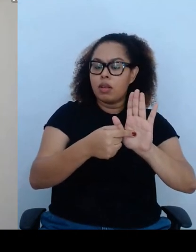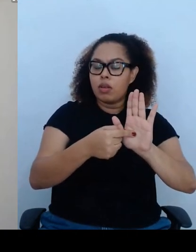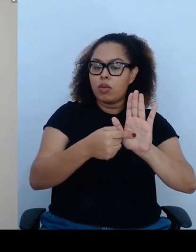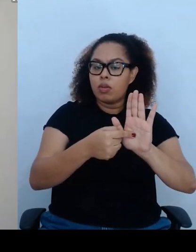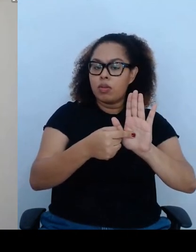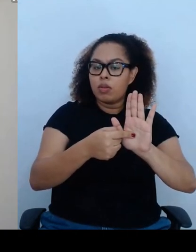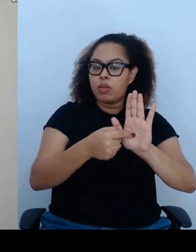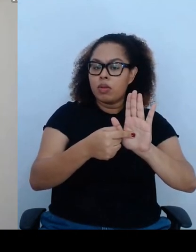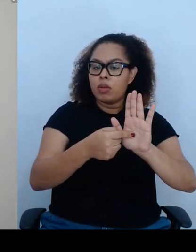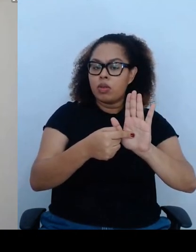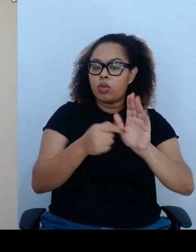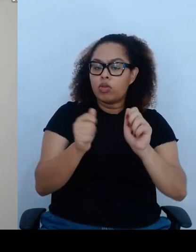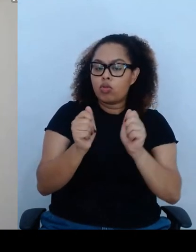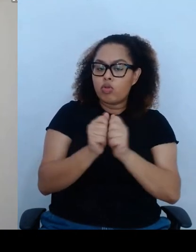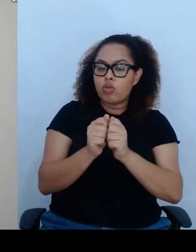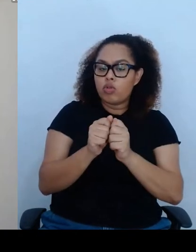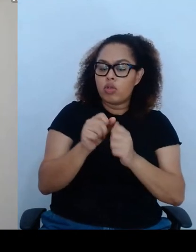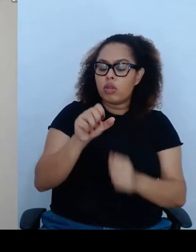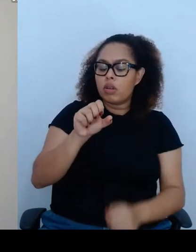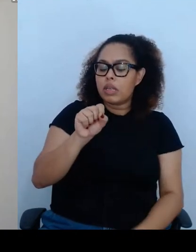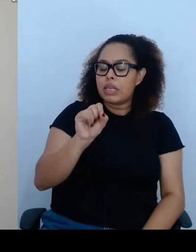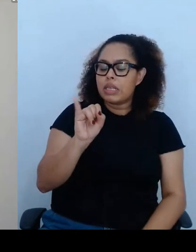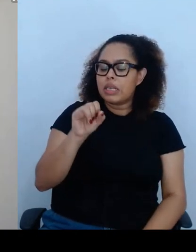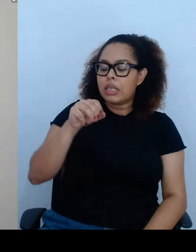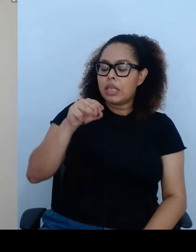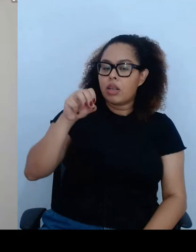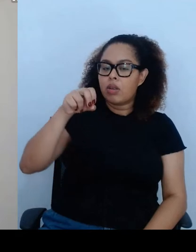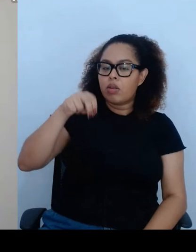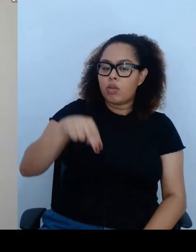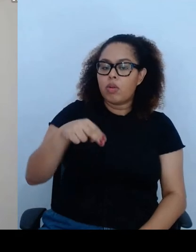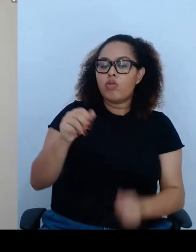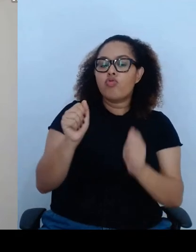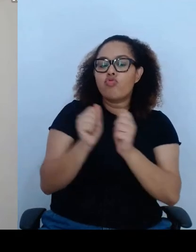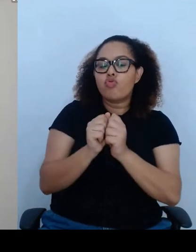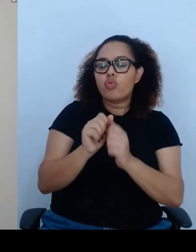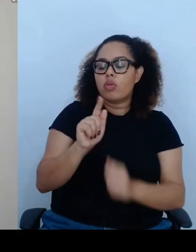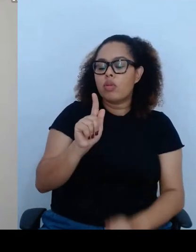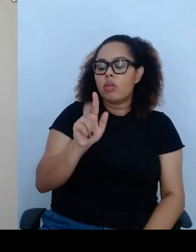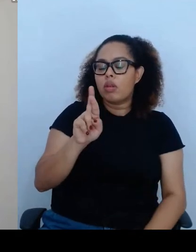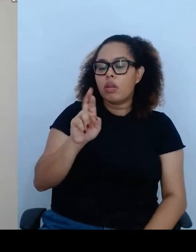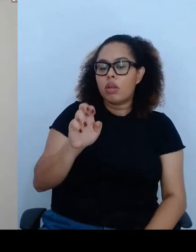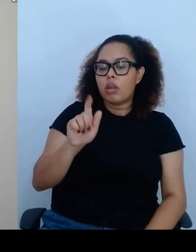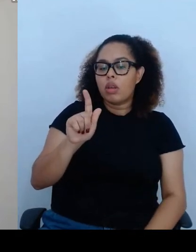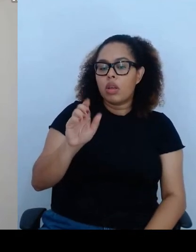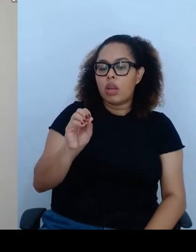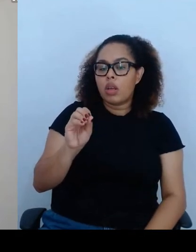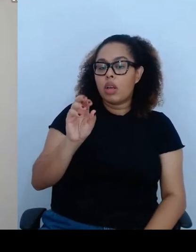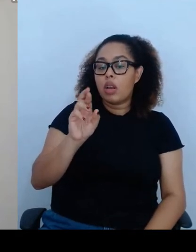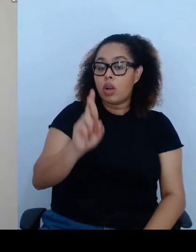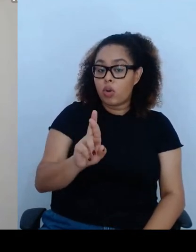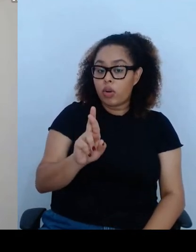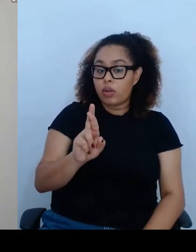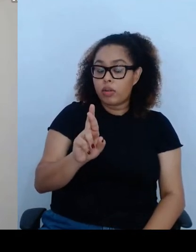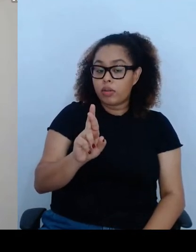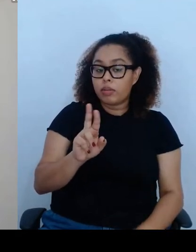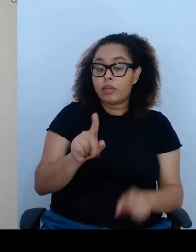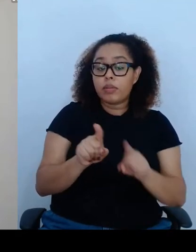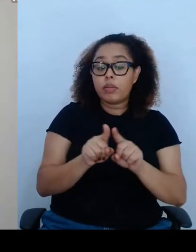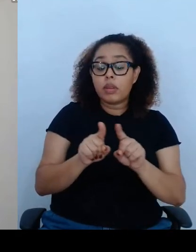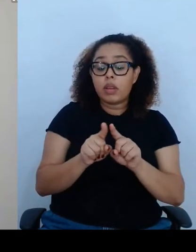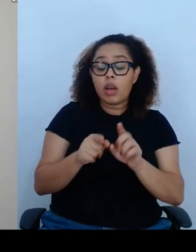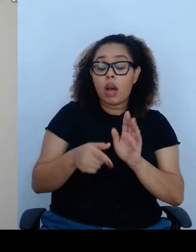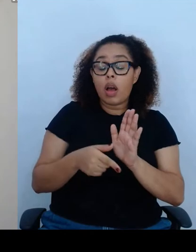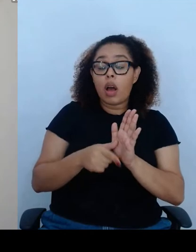Simon o filme Care e Gregory Sater antes de fazer a introdução